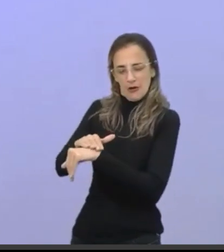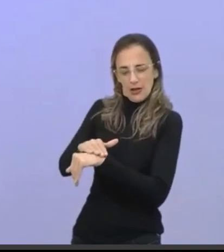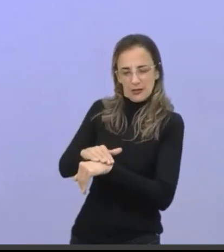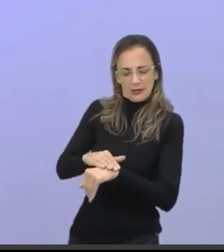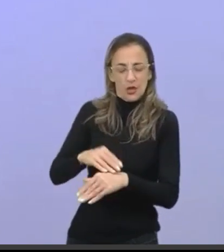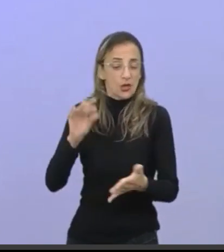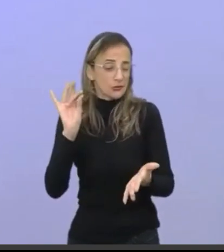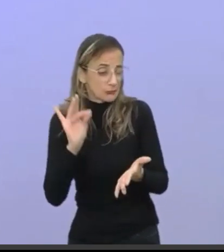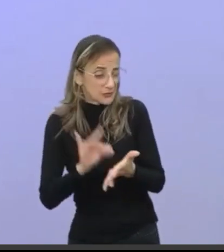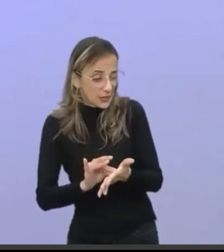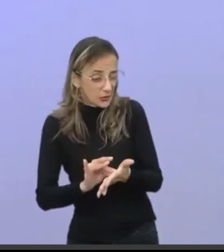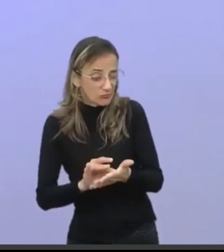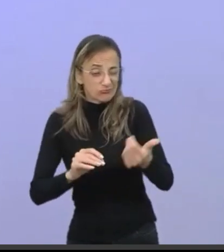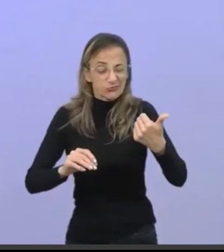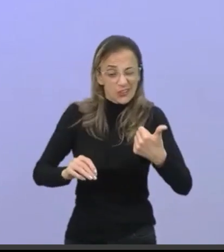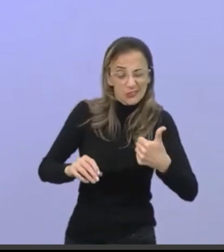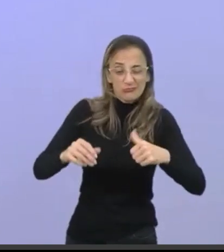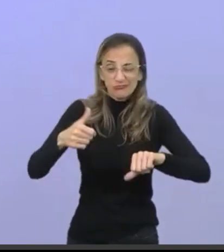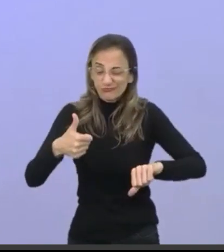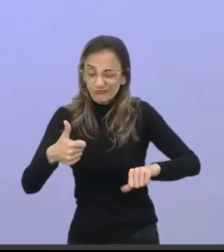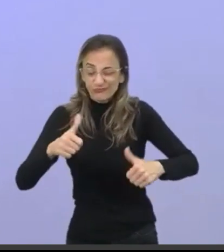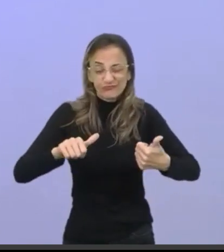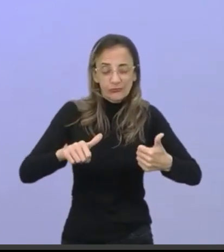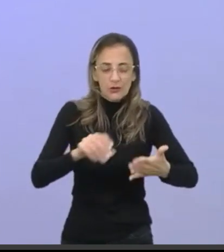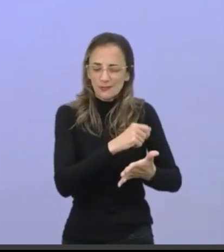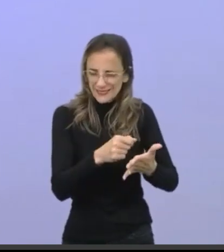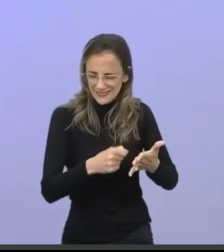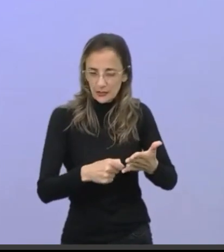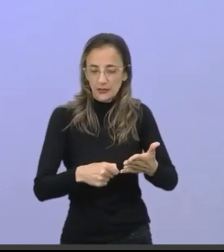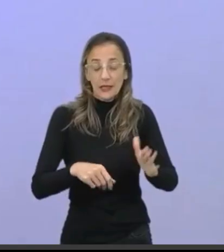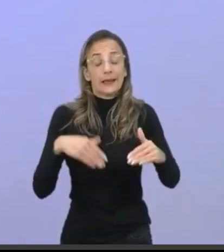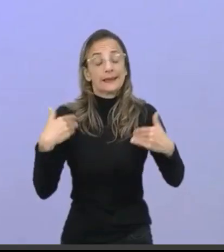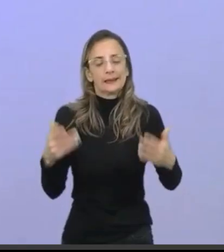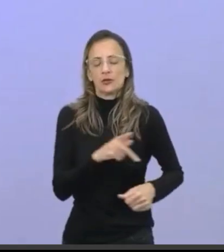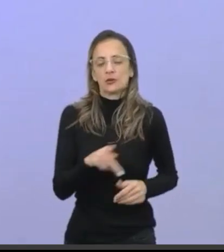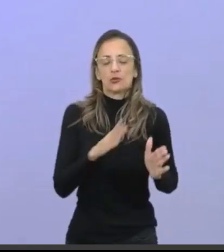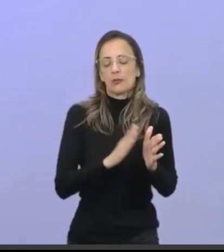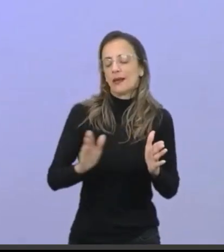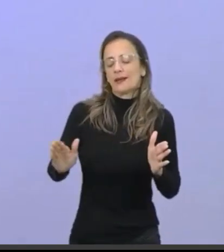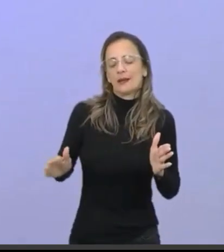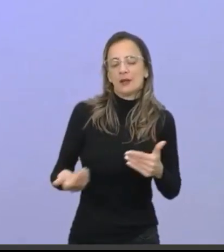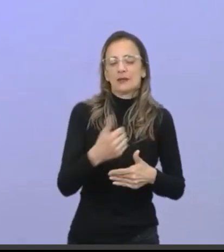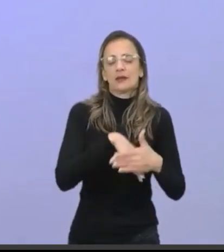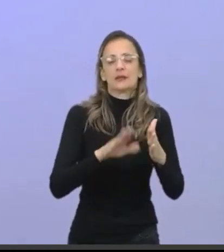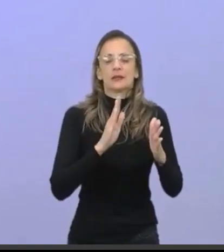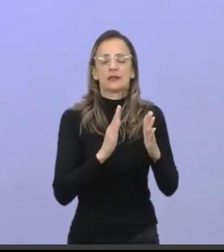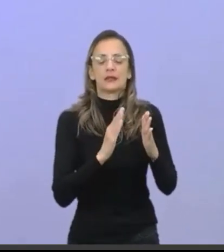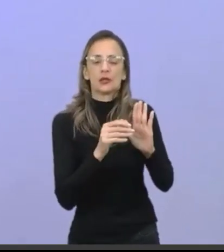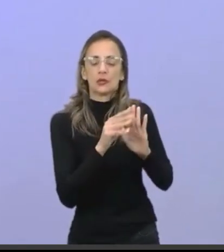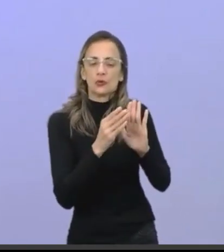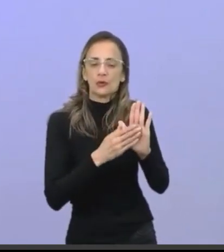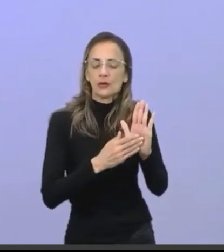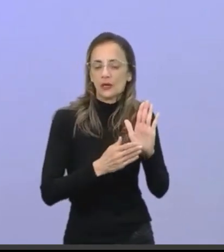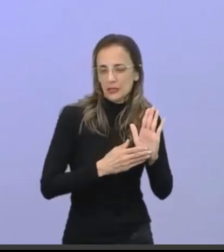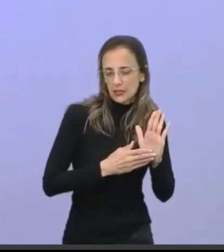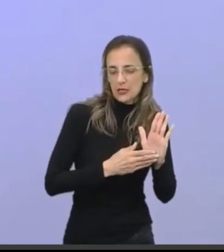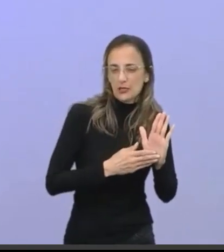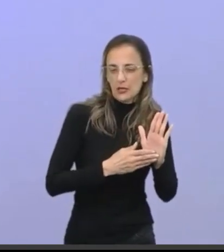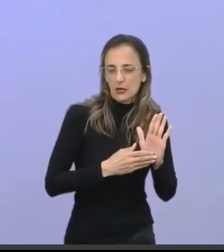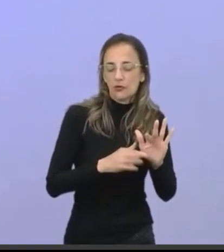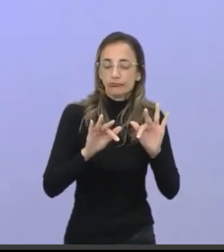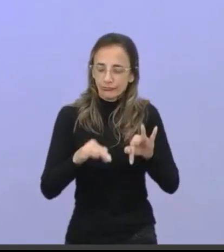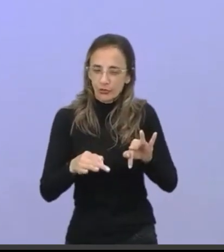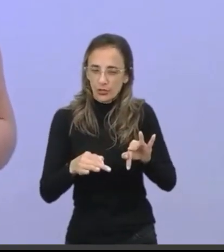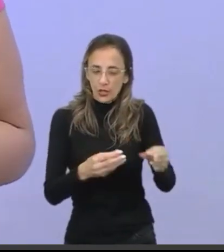certo e que não deu certo. Lembrando, professor, que o passo a passo está no material digital. Essa aula é uma aula, então, de 4 partes e essa é a última parte de entrega do